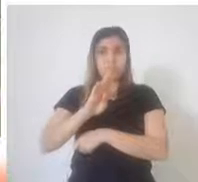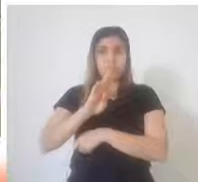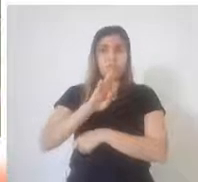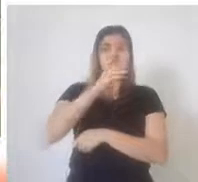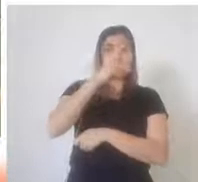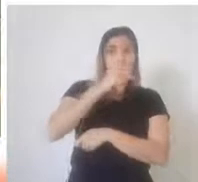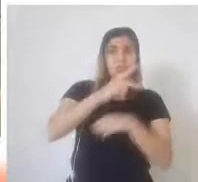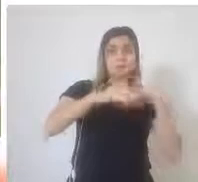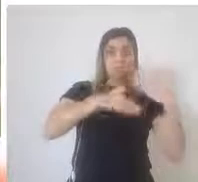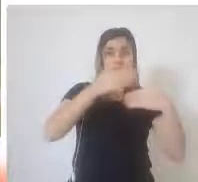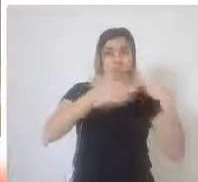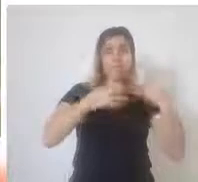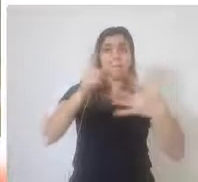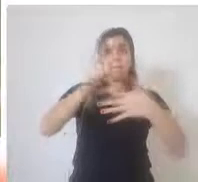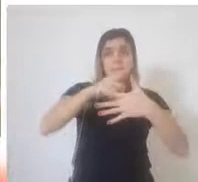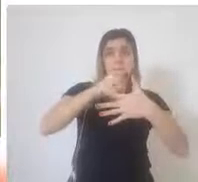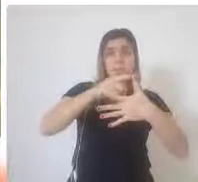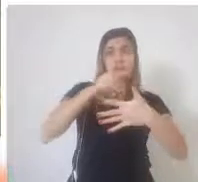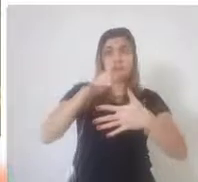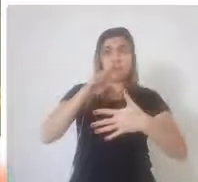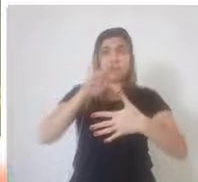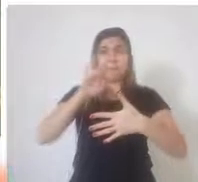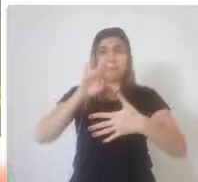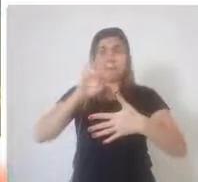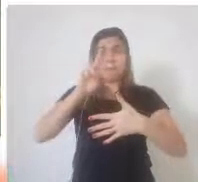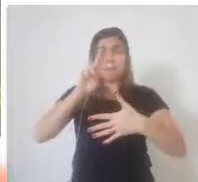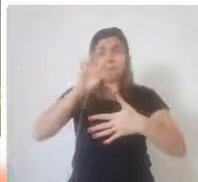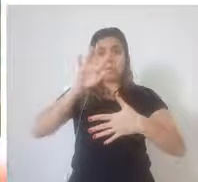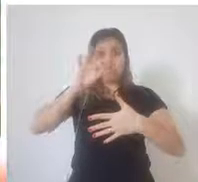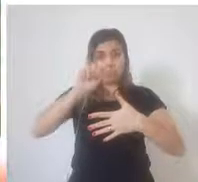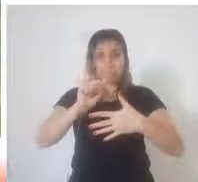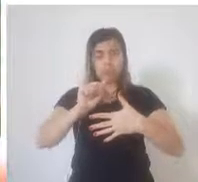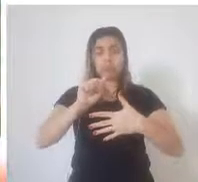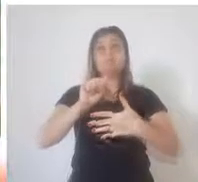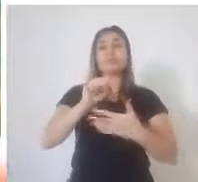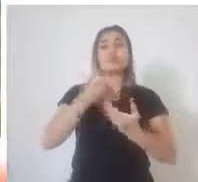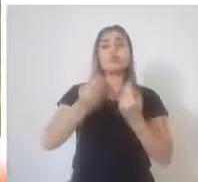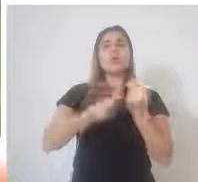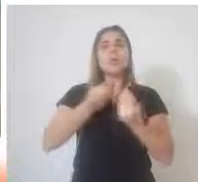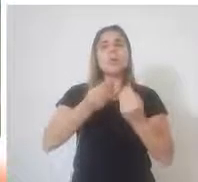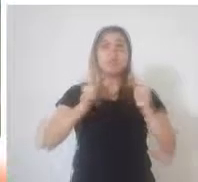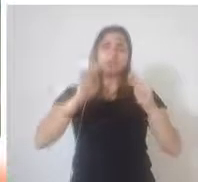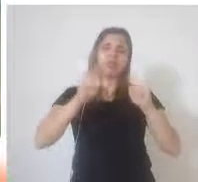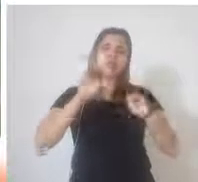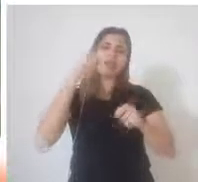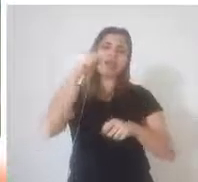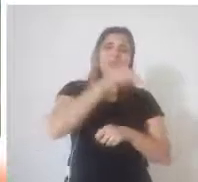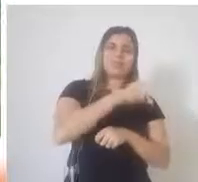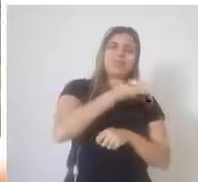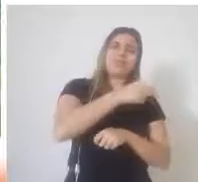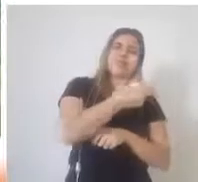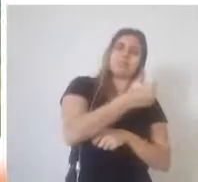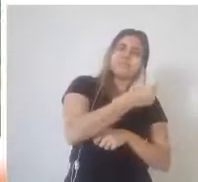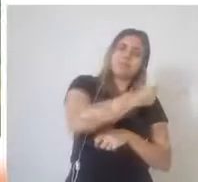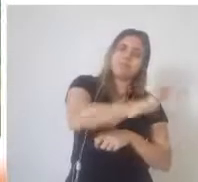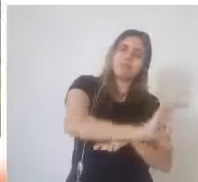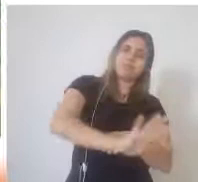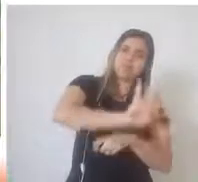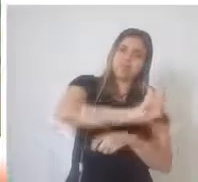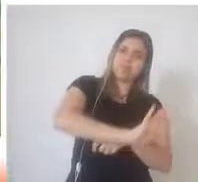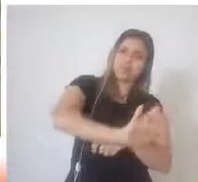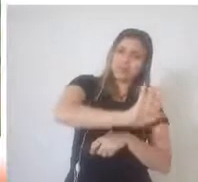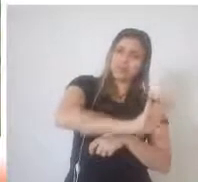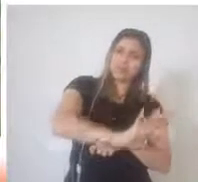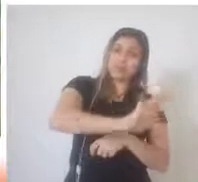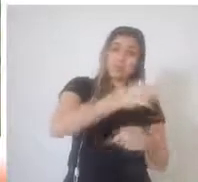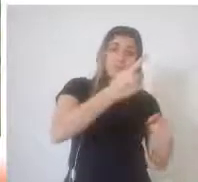Na verdade, uma produtividade primária líquida maior, né? E aí a gente chega à resposta que são os organismos